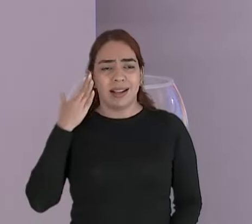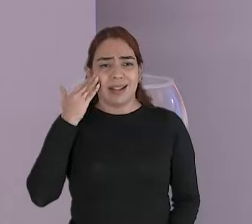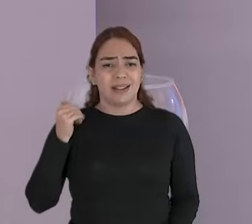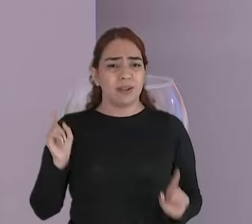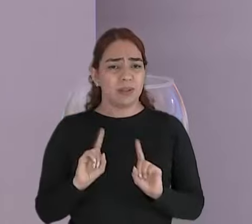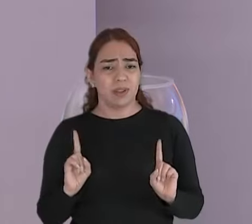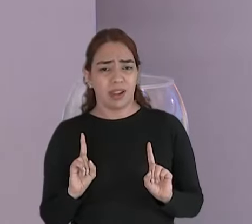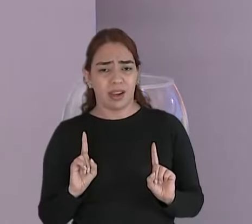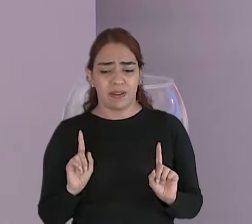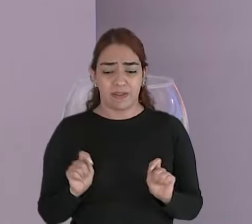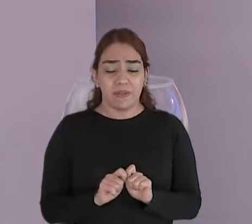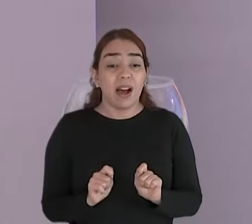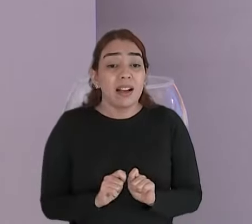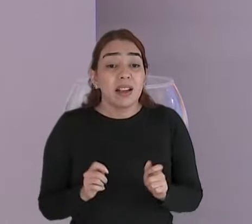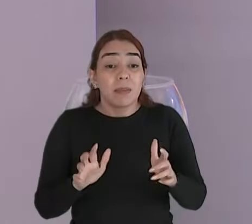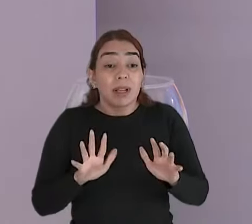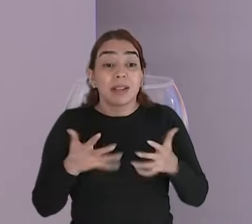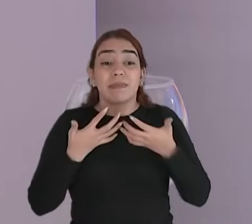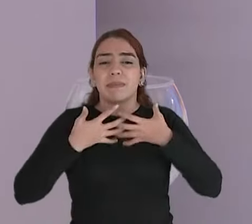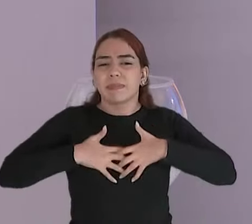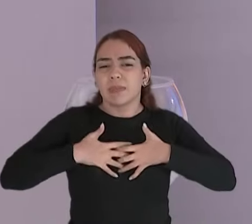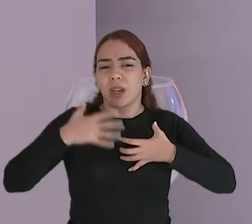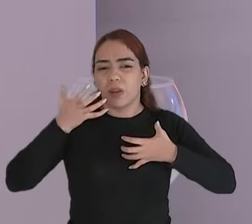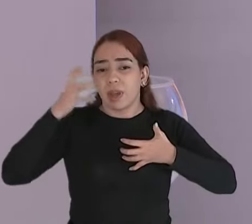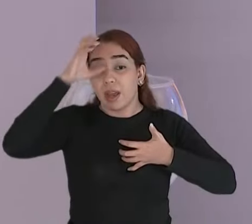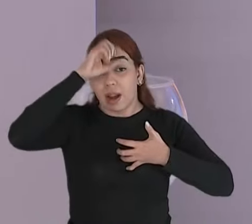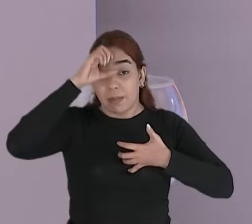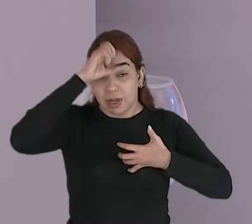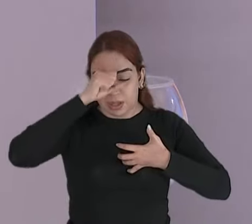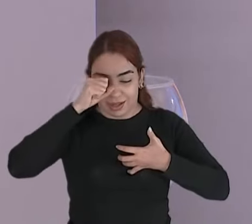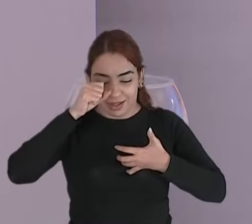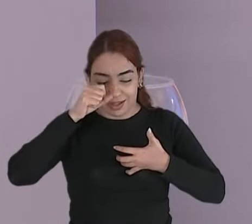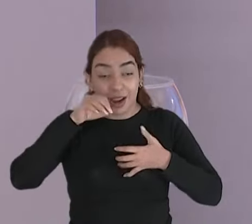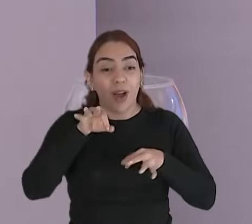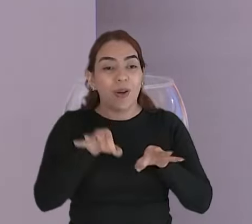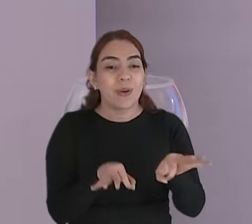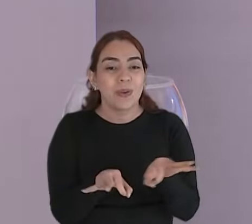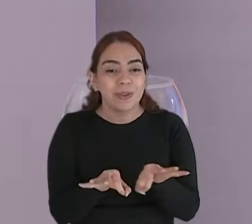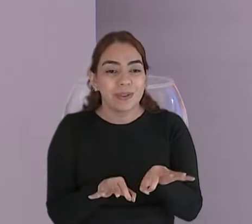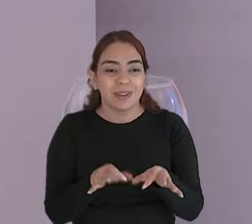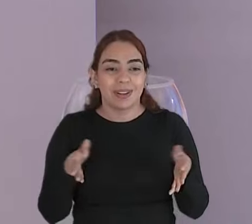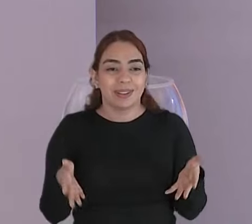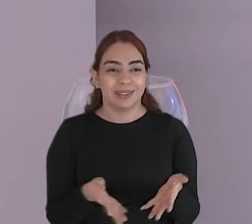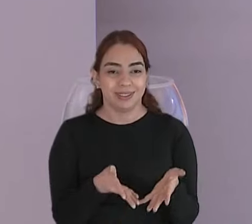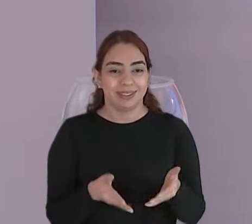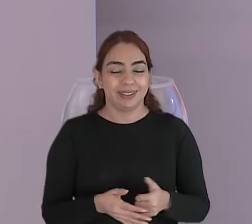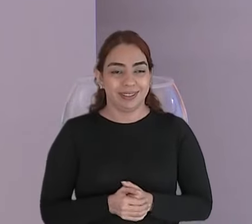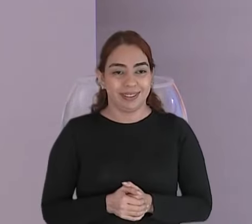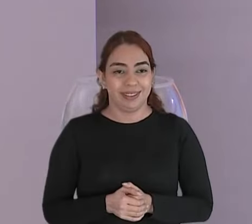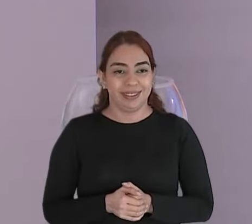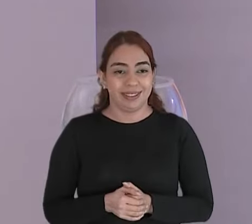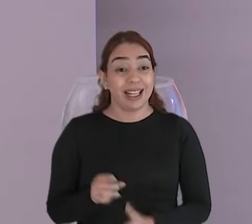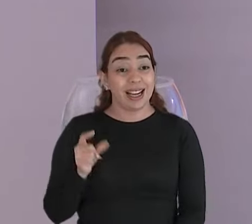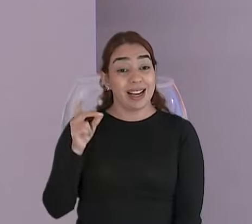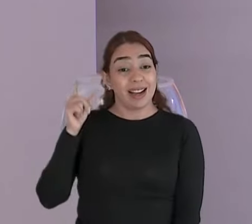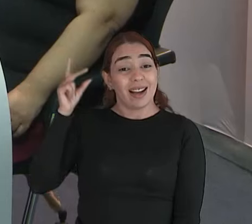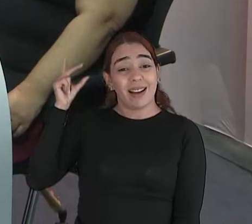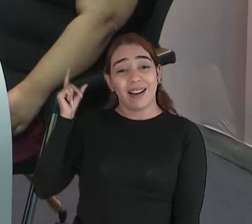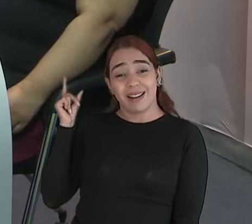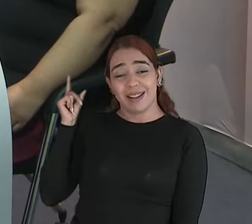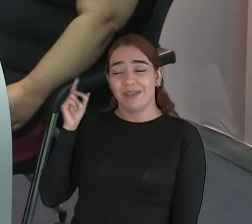não saber como fazer, mas eu quero saber, eu quero aprender como. Porque assim, né, doutora Denise, chegar... antigamente tinha aquela desculpa,